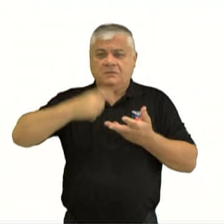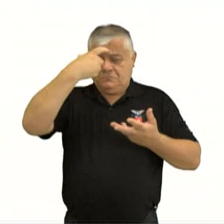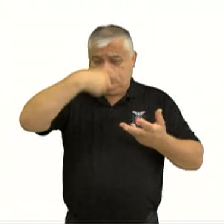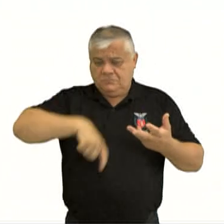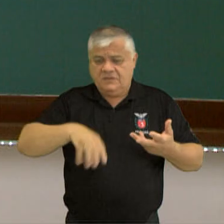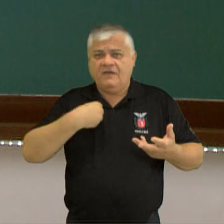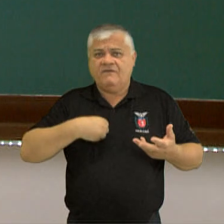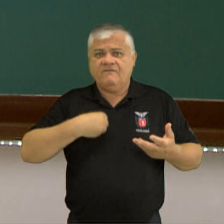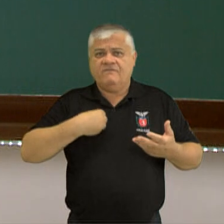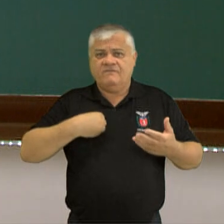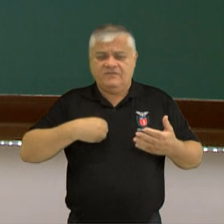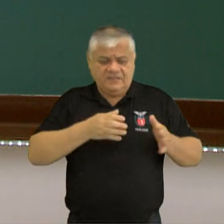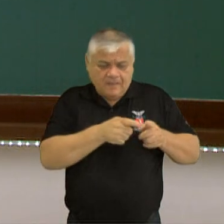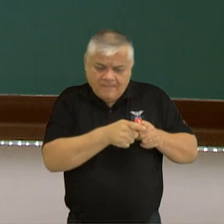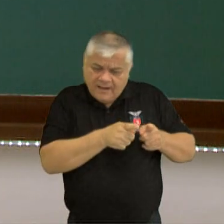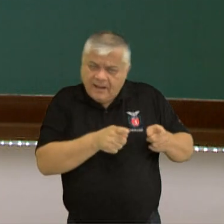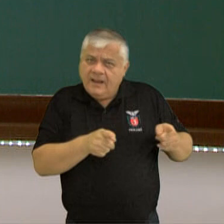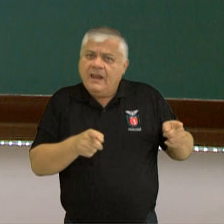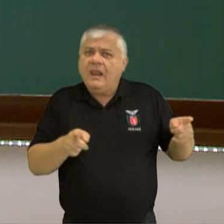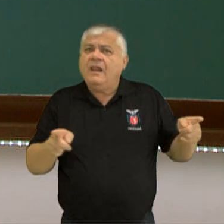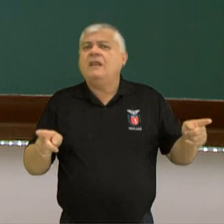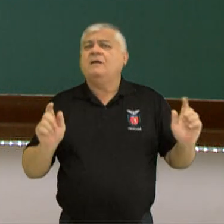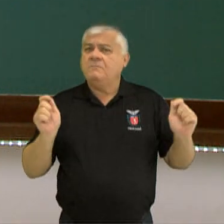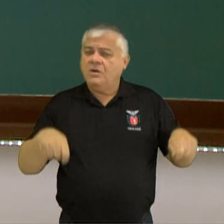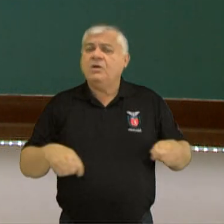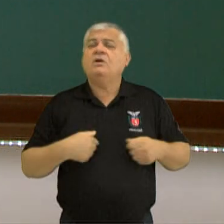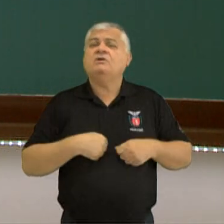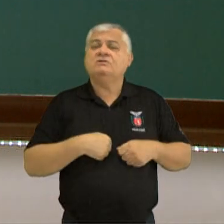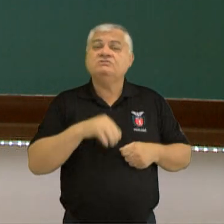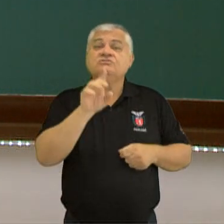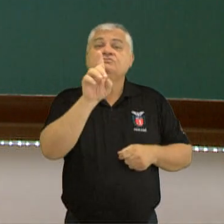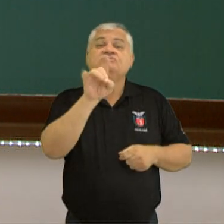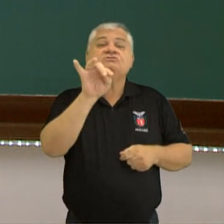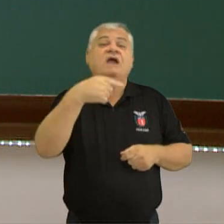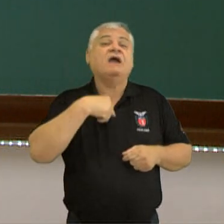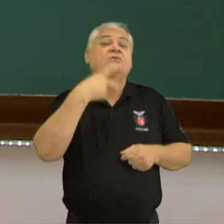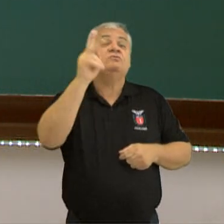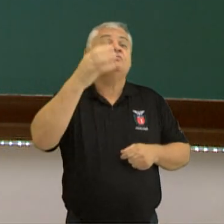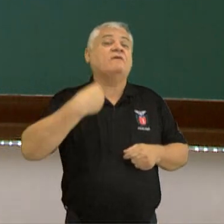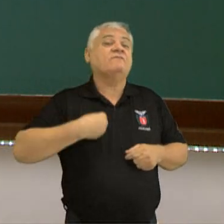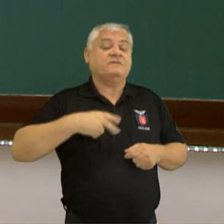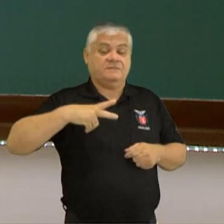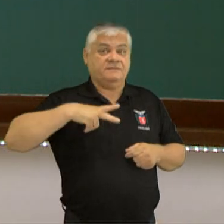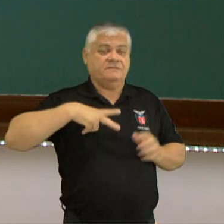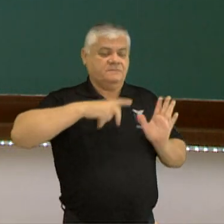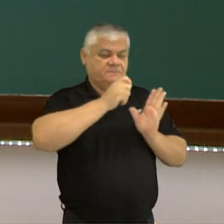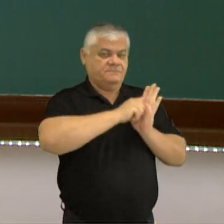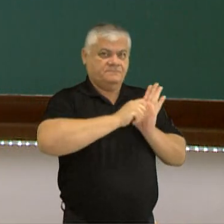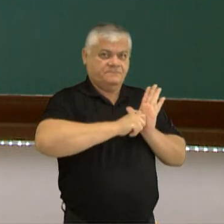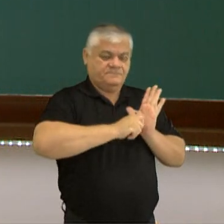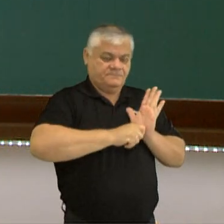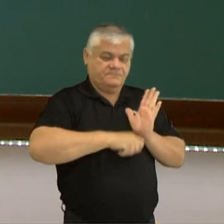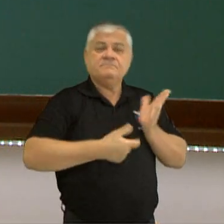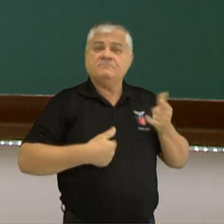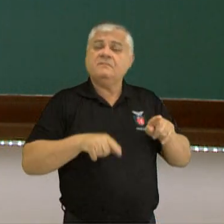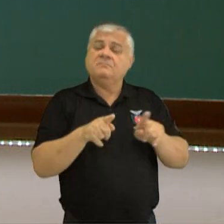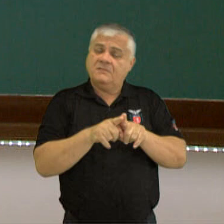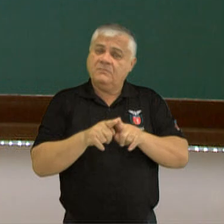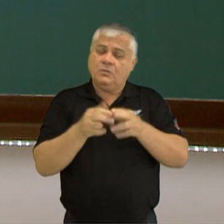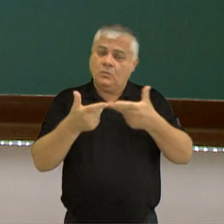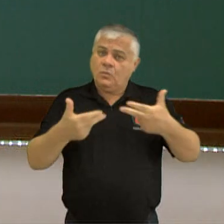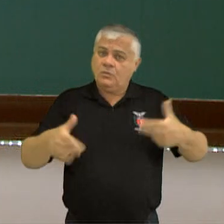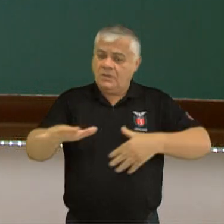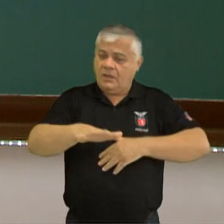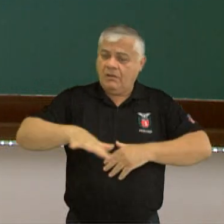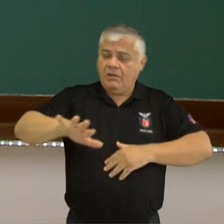biografia, memórias, um diário que eu sei que você tem. Podem ser relatos acadêmicos também,